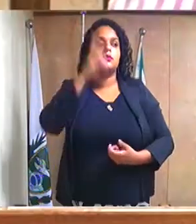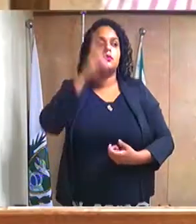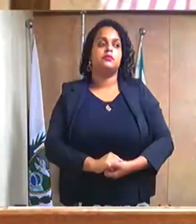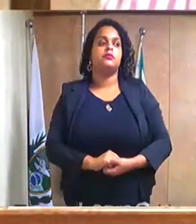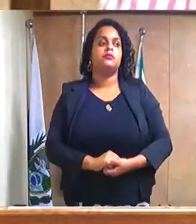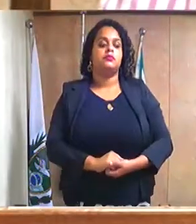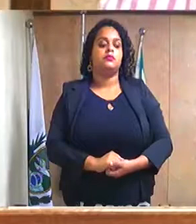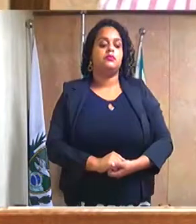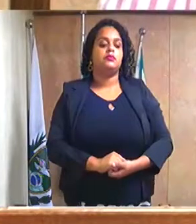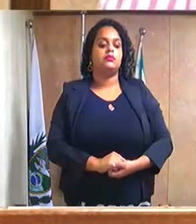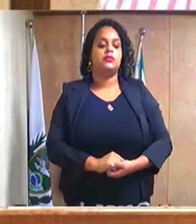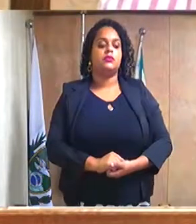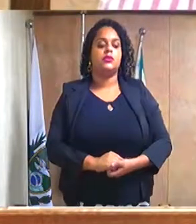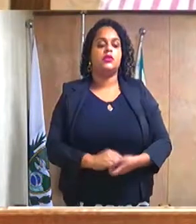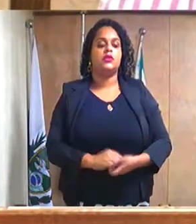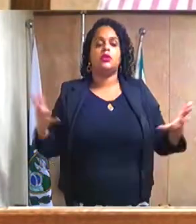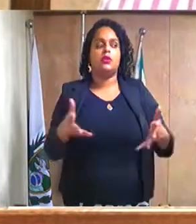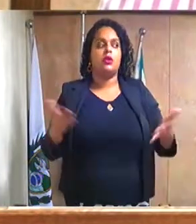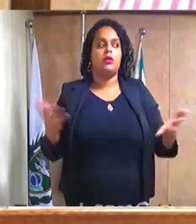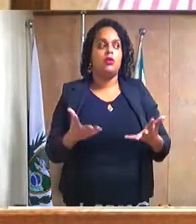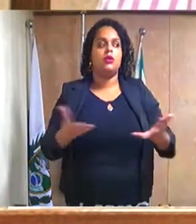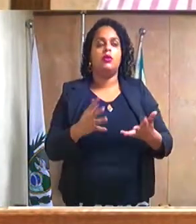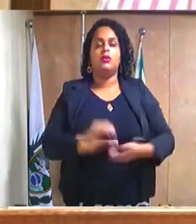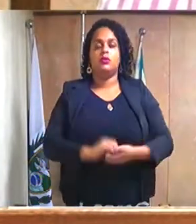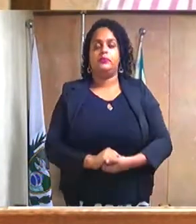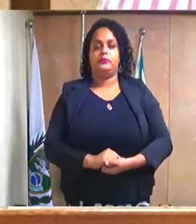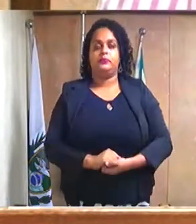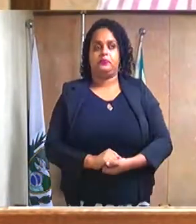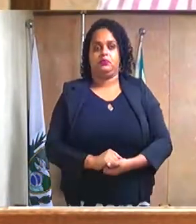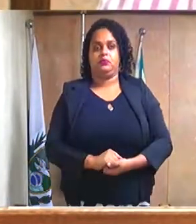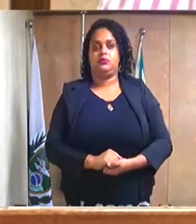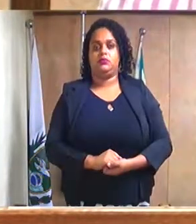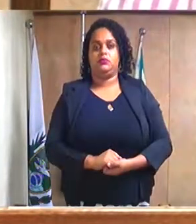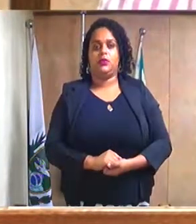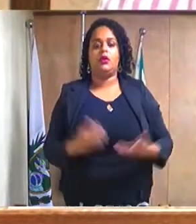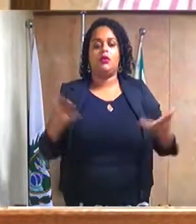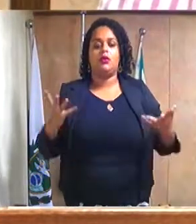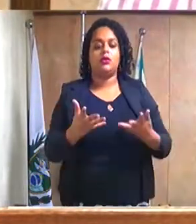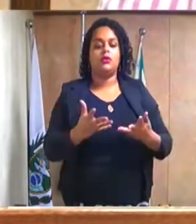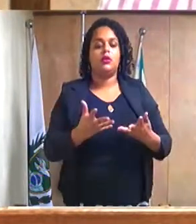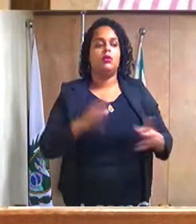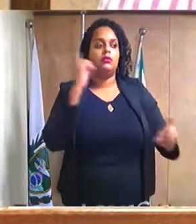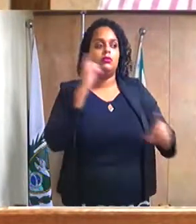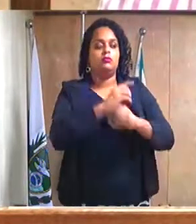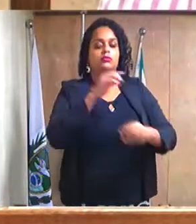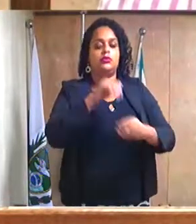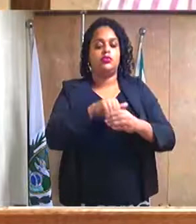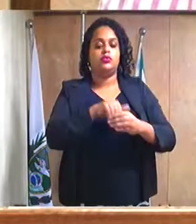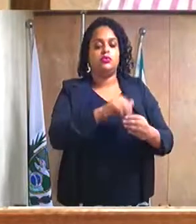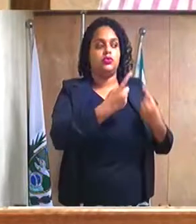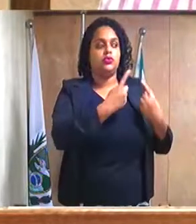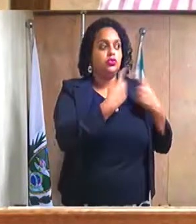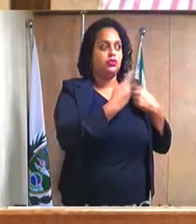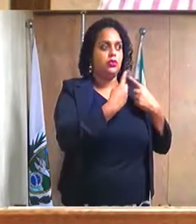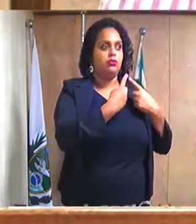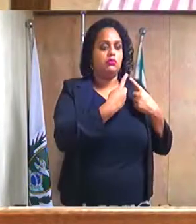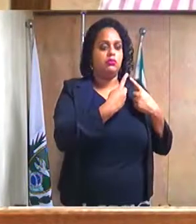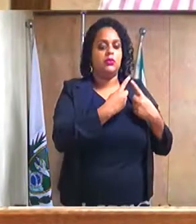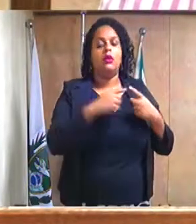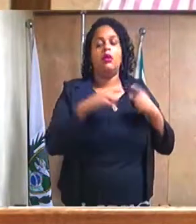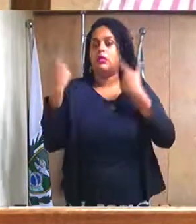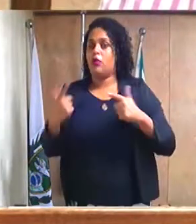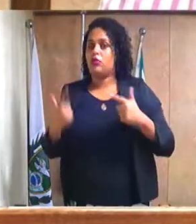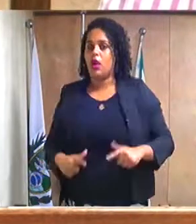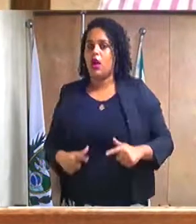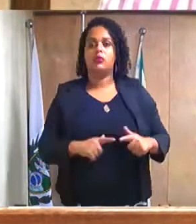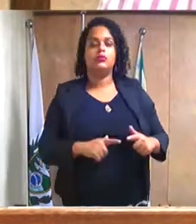está chegando agora. Nesse momento, a matéria encontra-se em discussão. Não havendo quem queira discutir